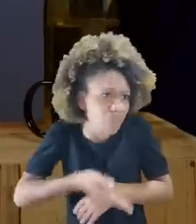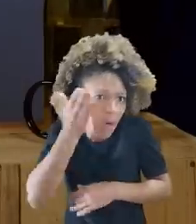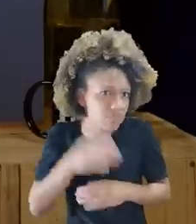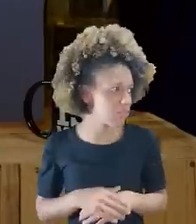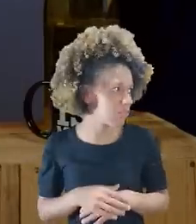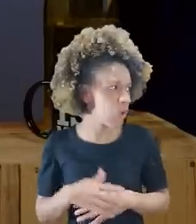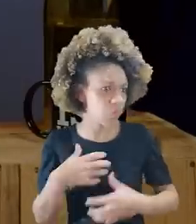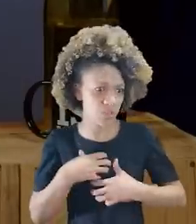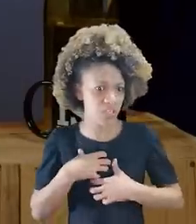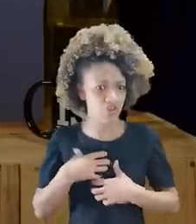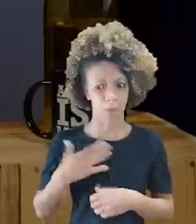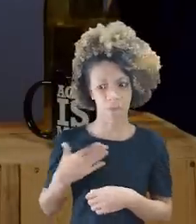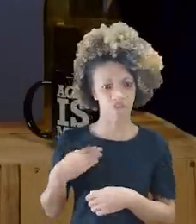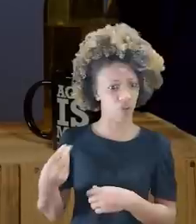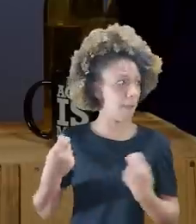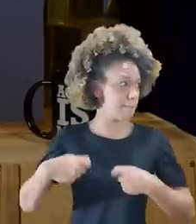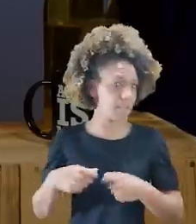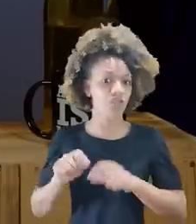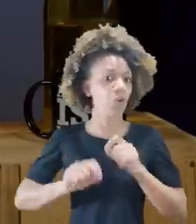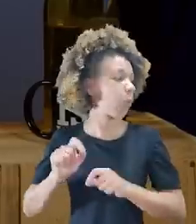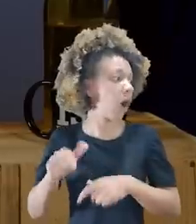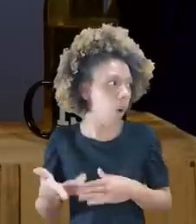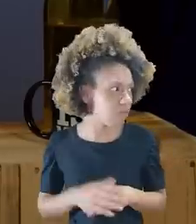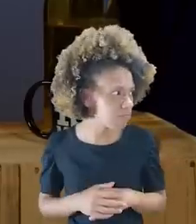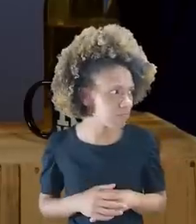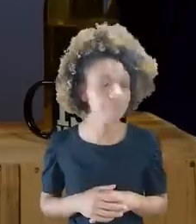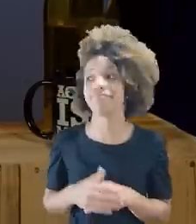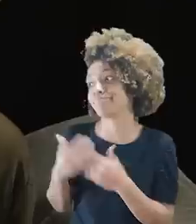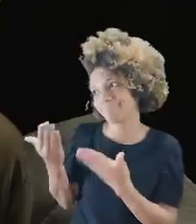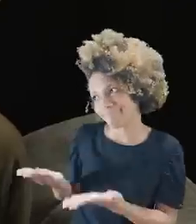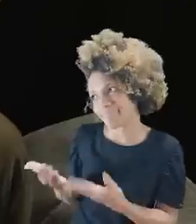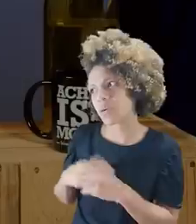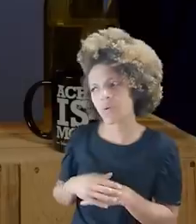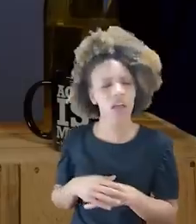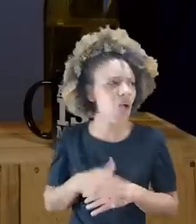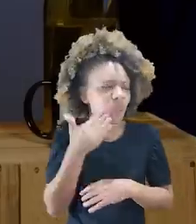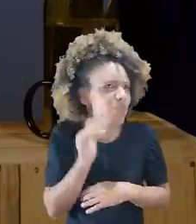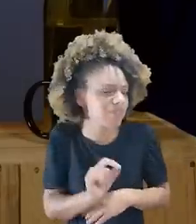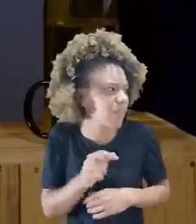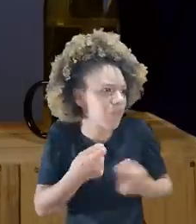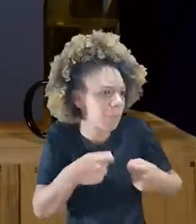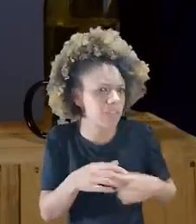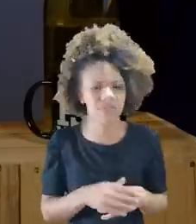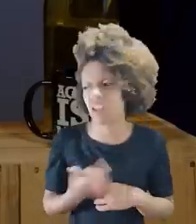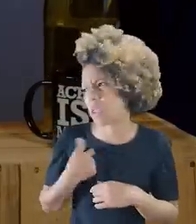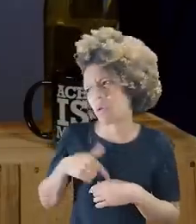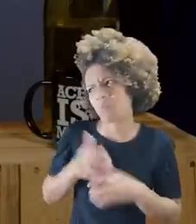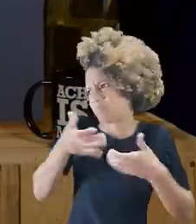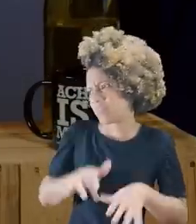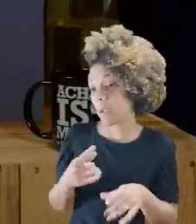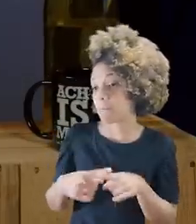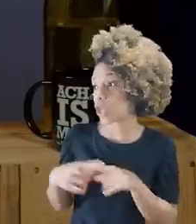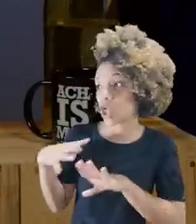uma armadilha de você sair de você Você entende uhum se der tempo se eu não é